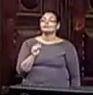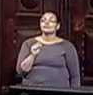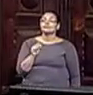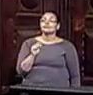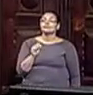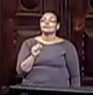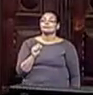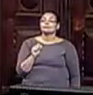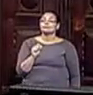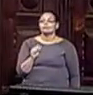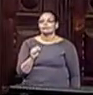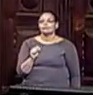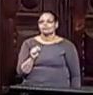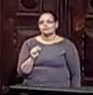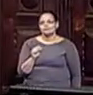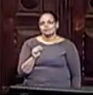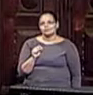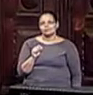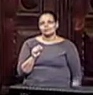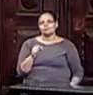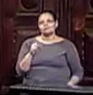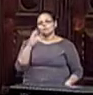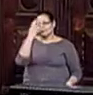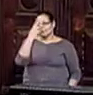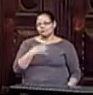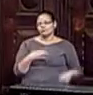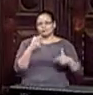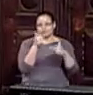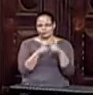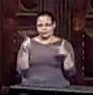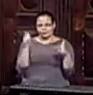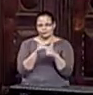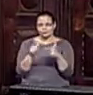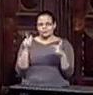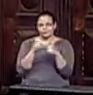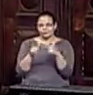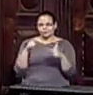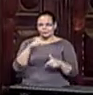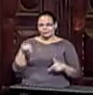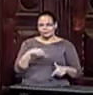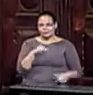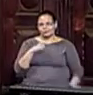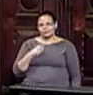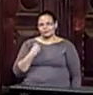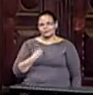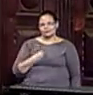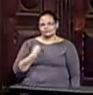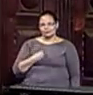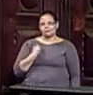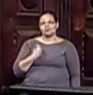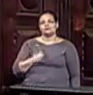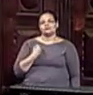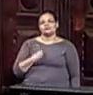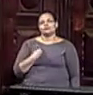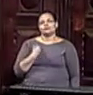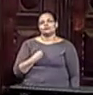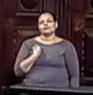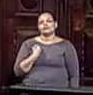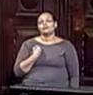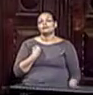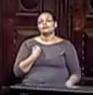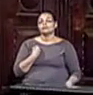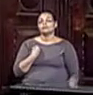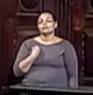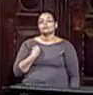aqui do grave problema que nós estamos vivendo.